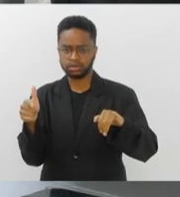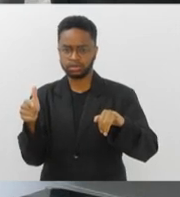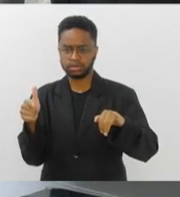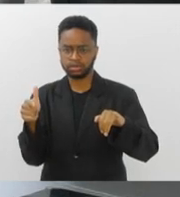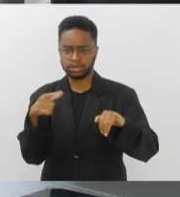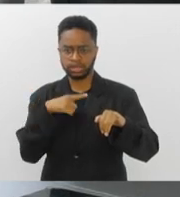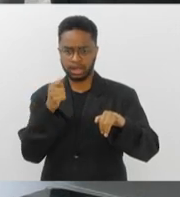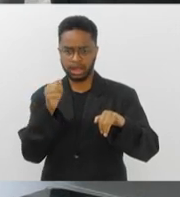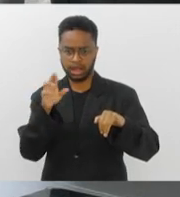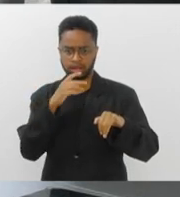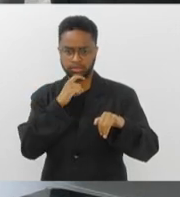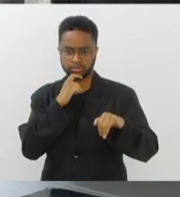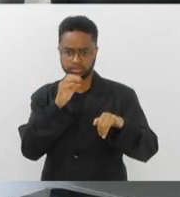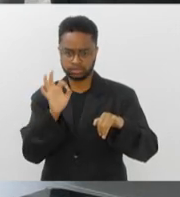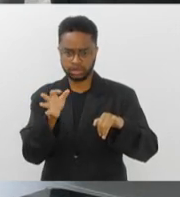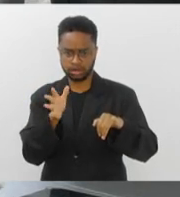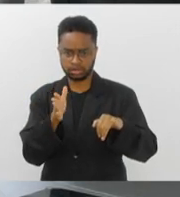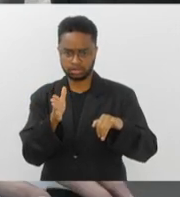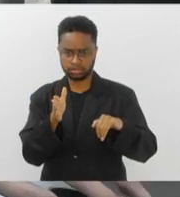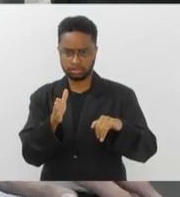com ar-condicionado lá?